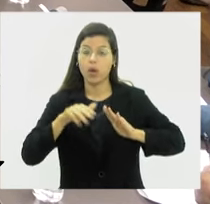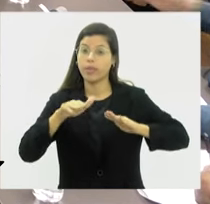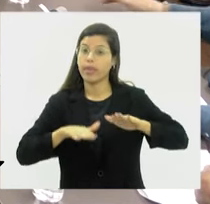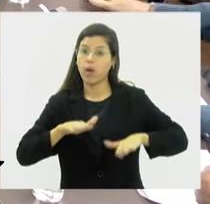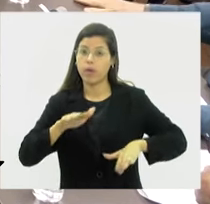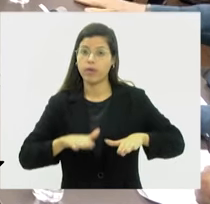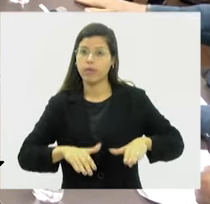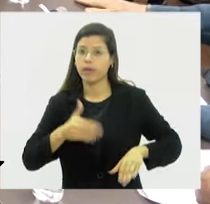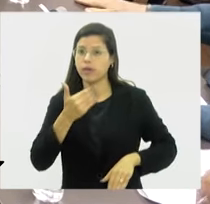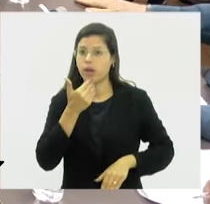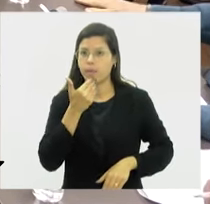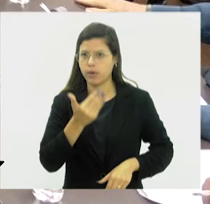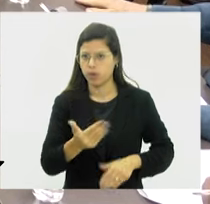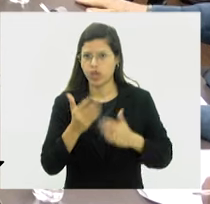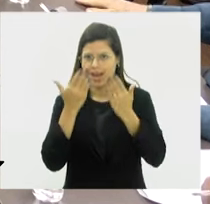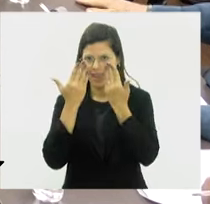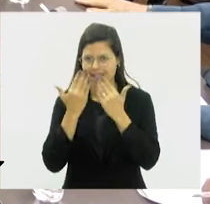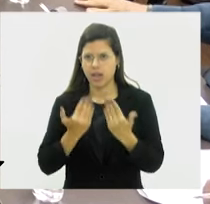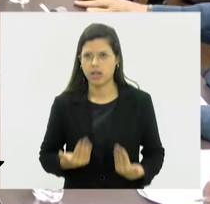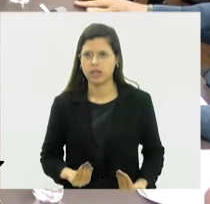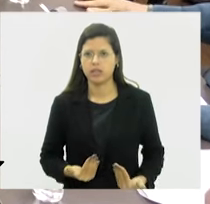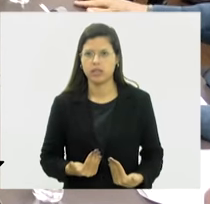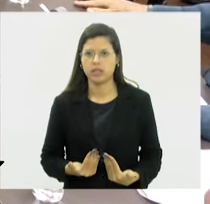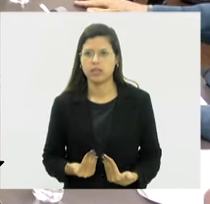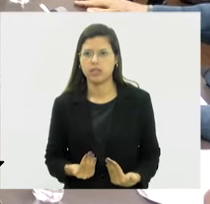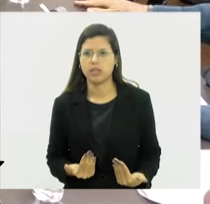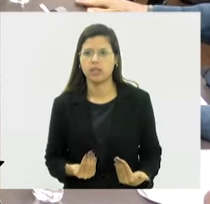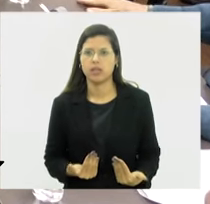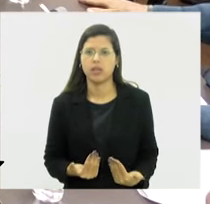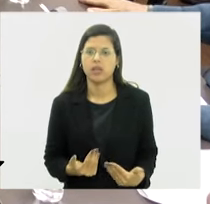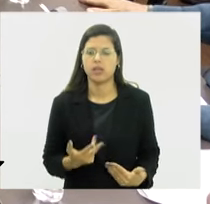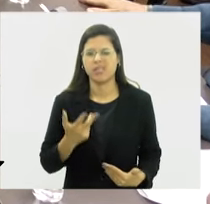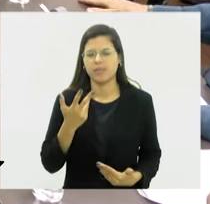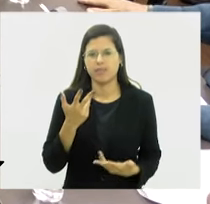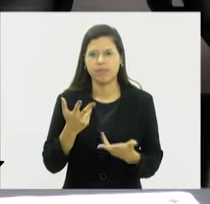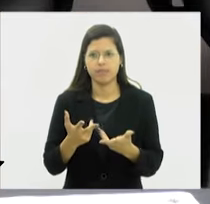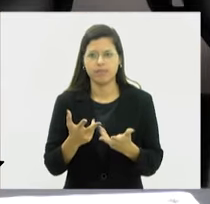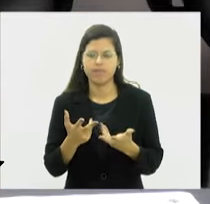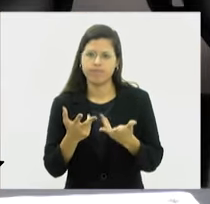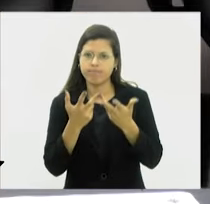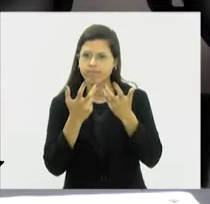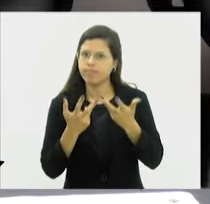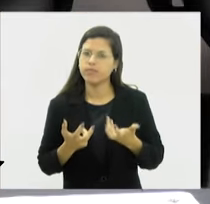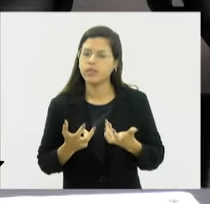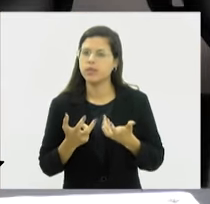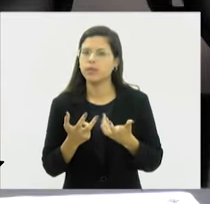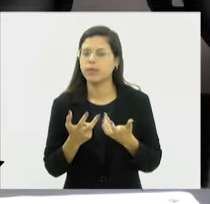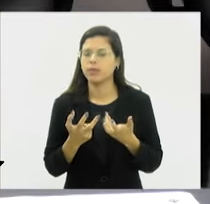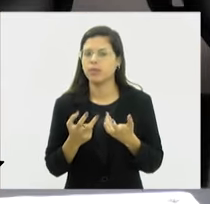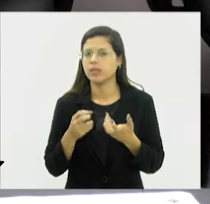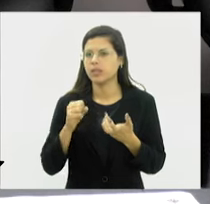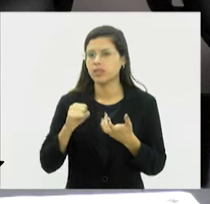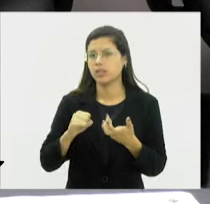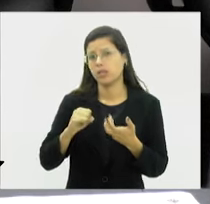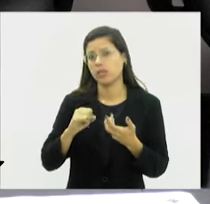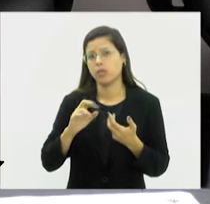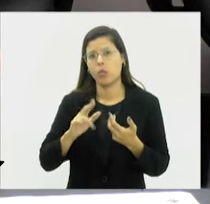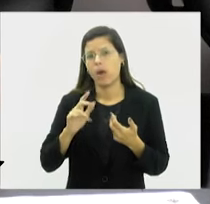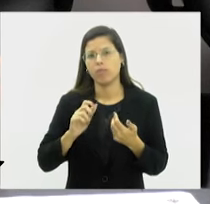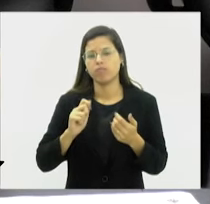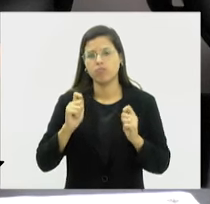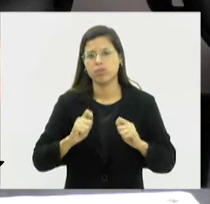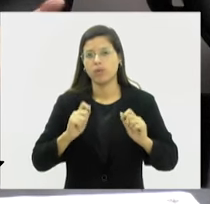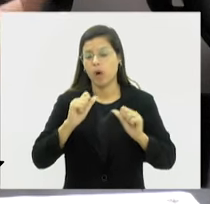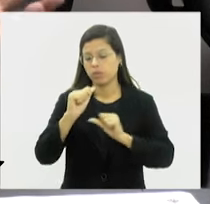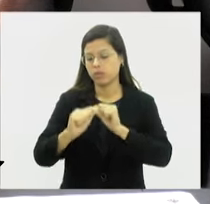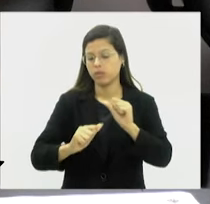pudesse pedir vista e verificar se não é possível alterar a lei inicial.